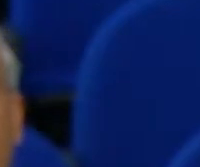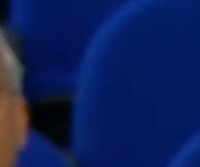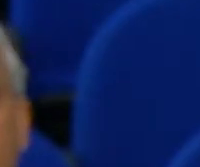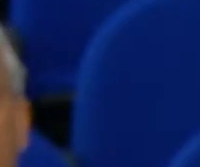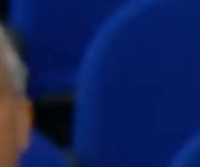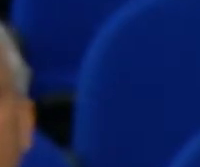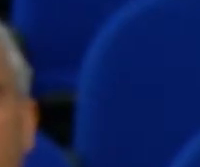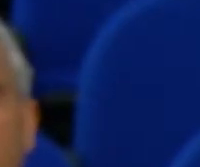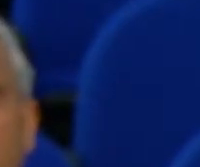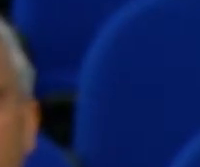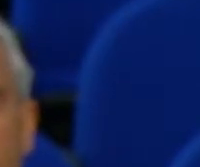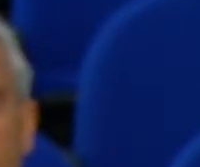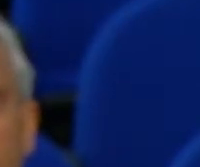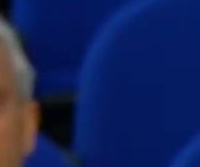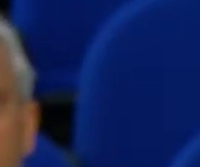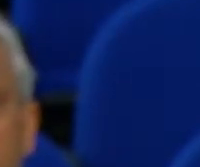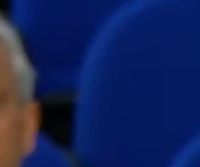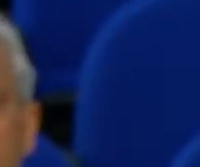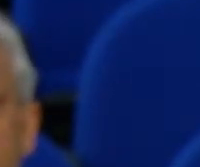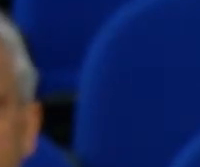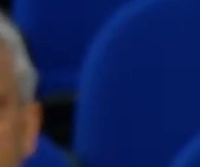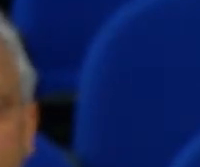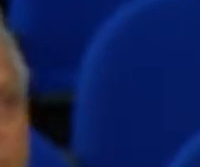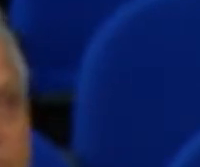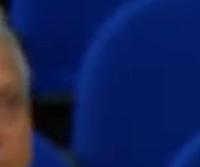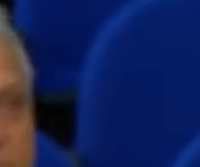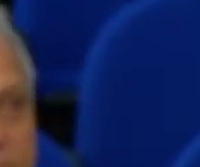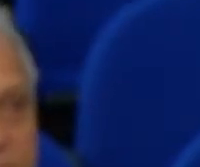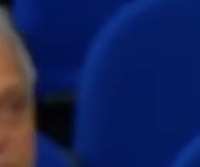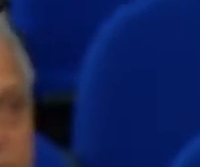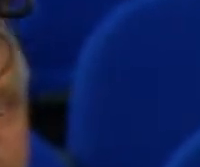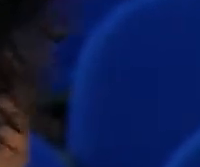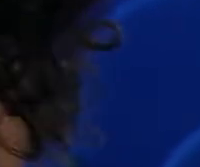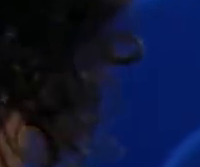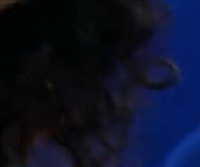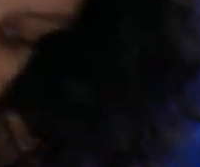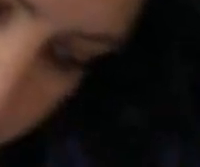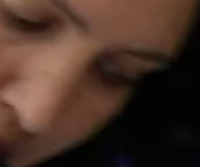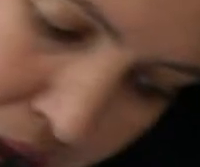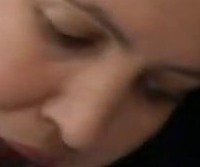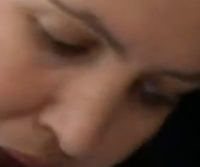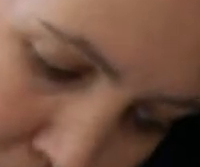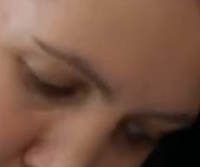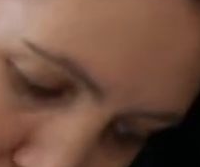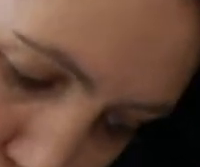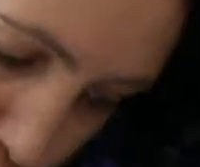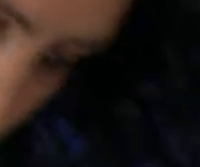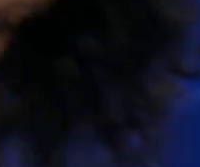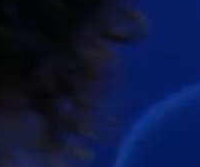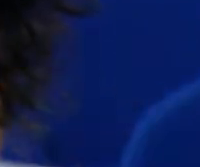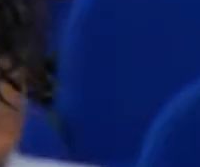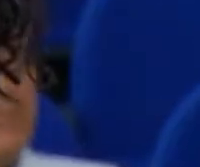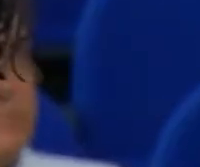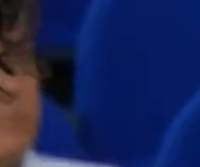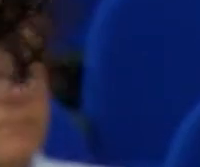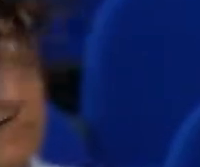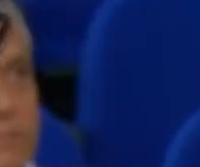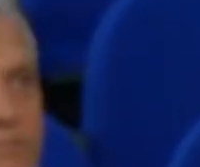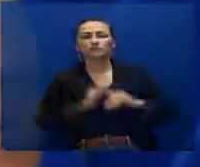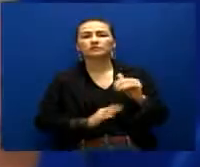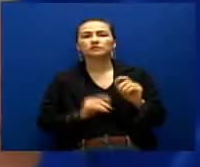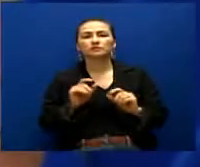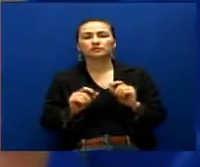algumas. Por exemplo, que a gente vem, que foi colocado, de ações que